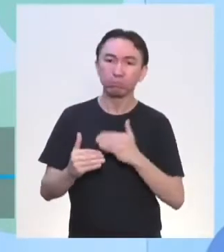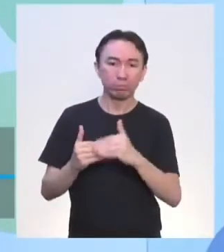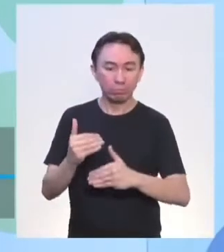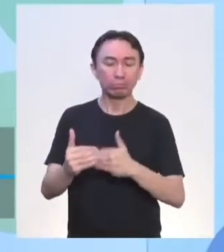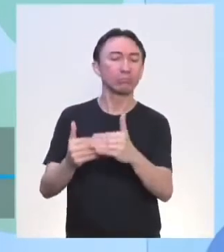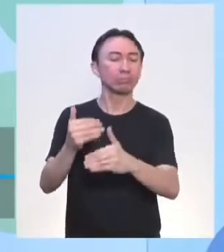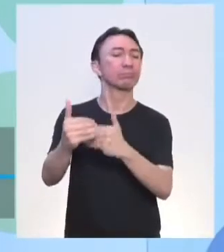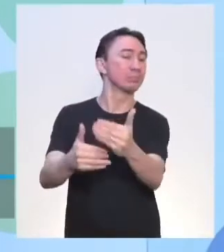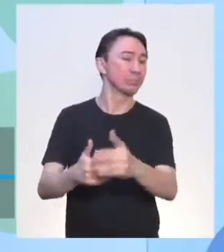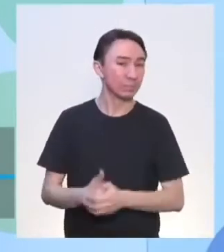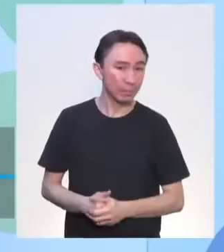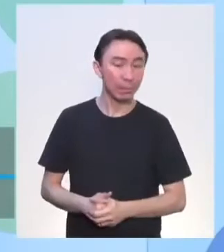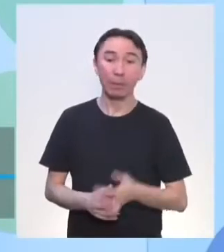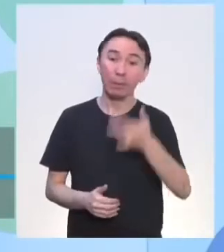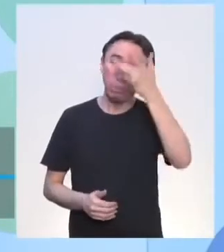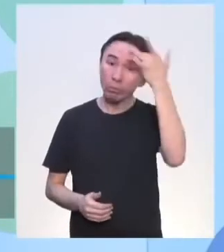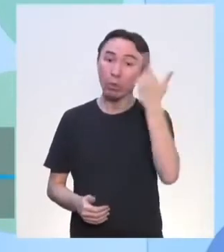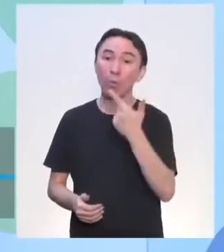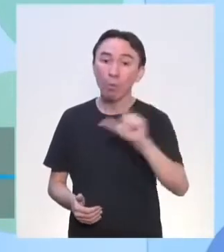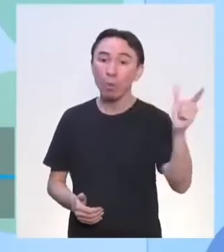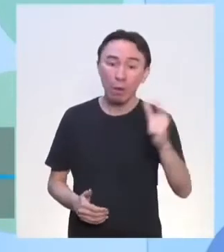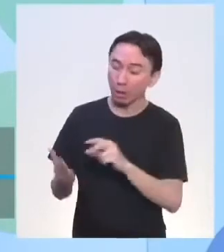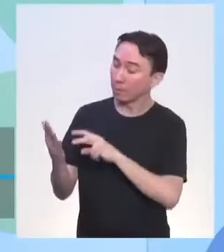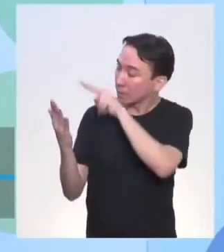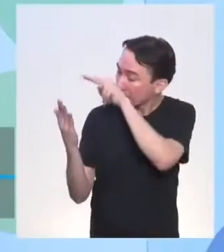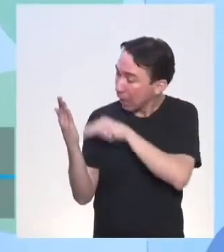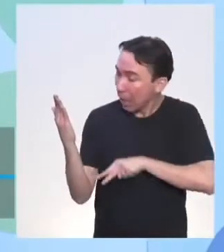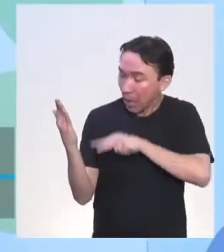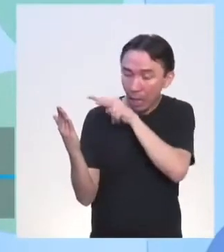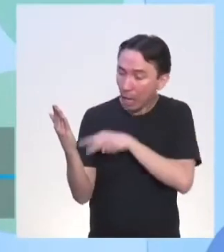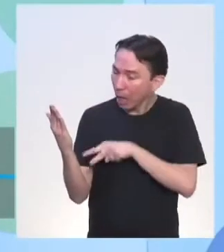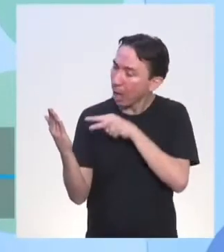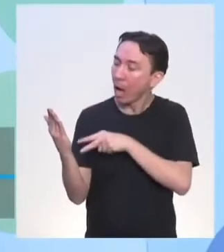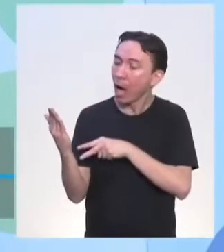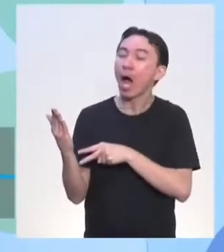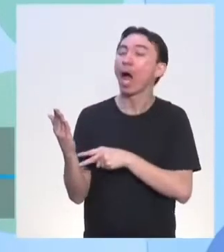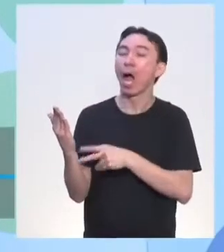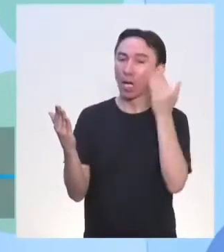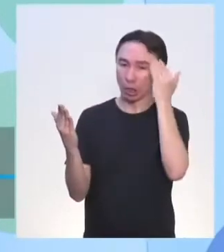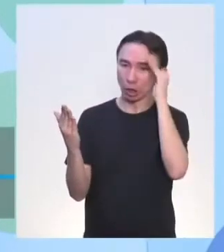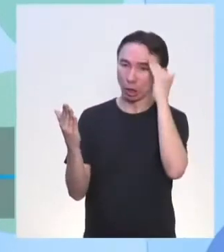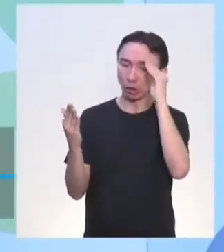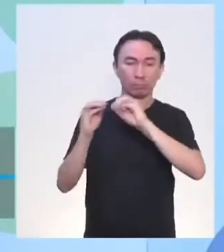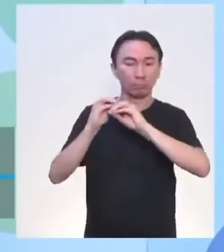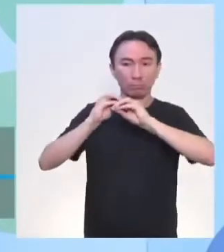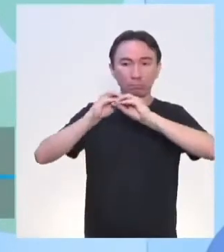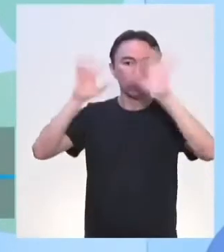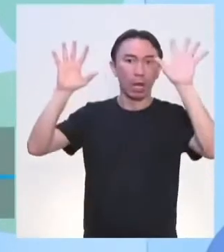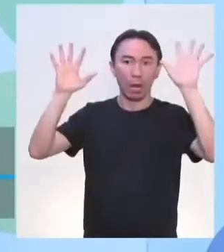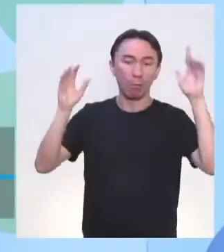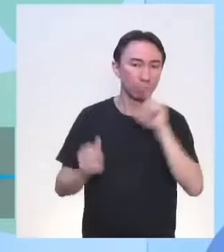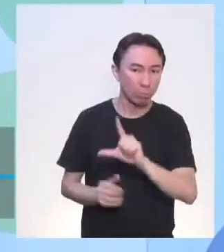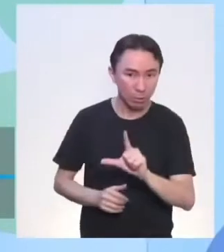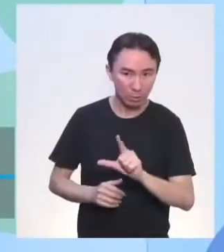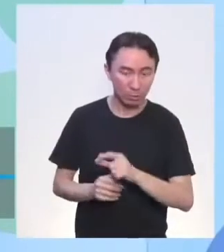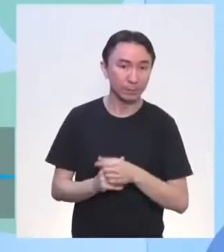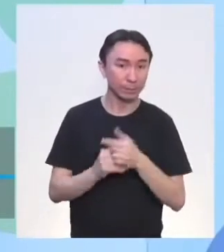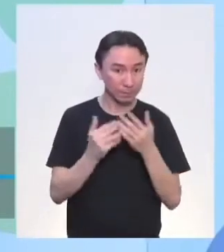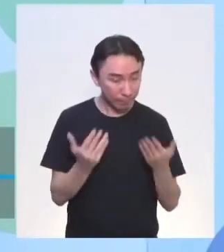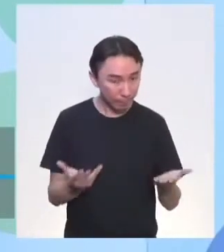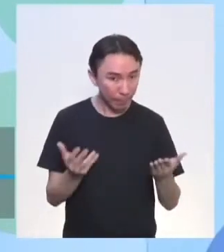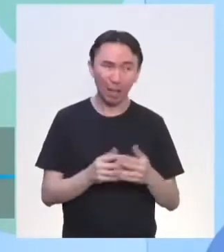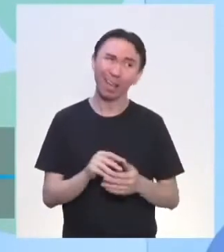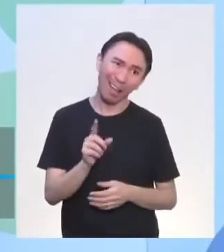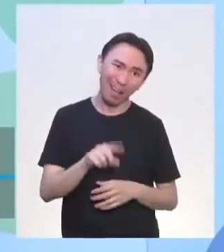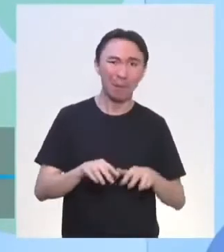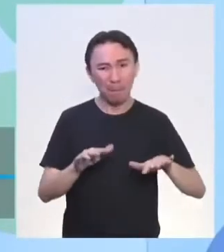traga para o leitor a informação de forma concisa e objetiva, tá? Então, seria mais ou menos isso a ideia do resumo. Mas